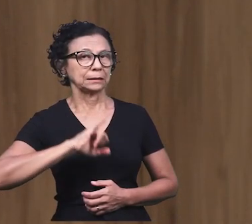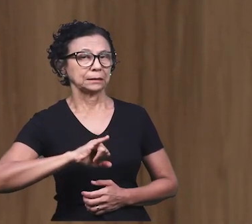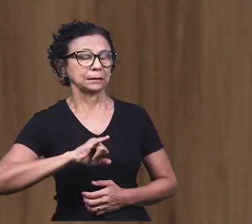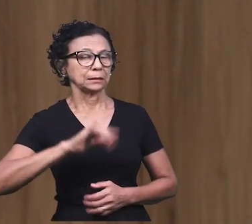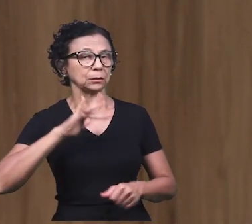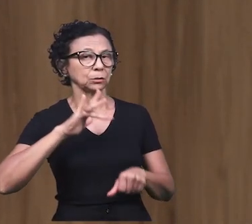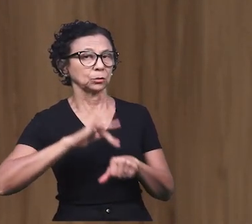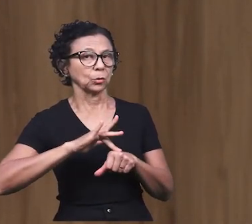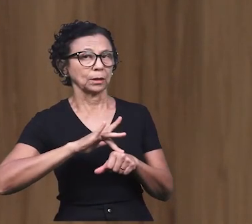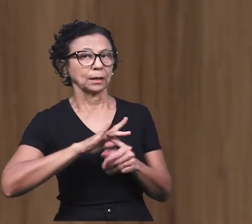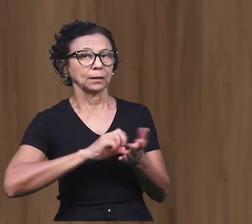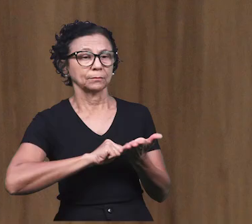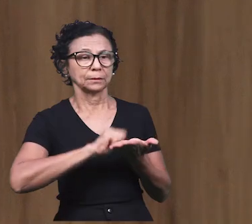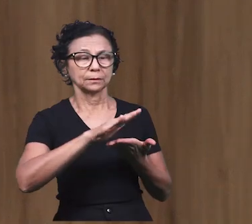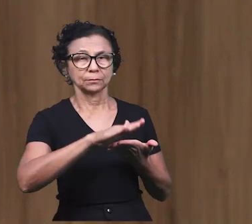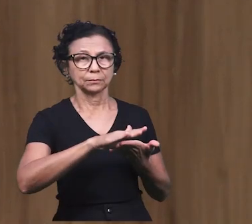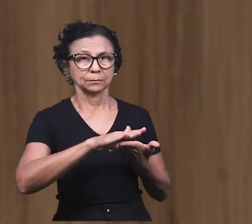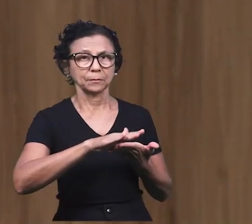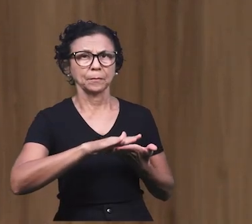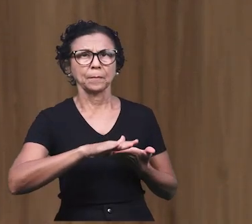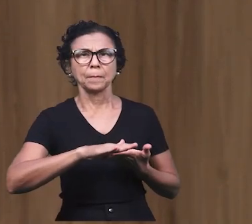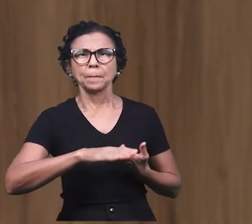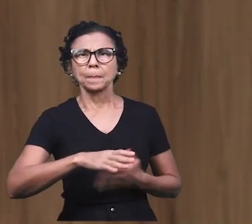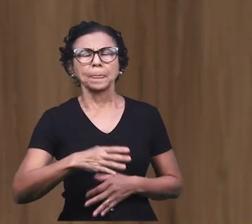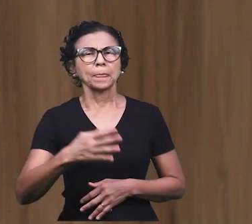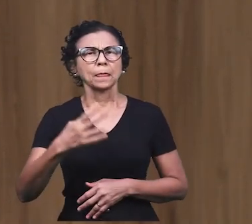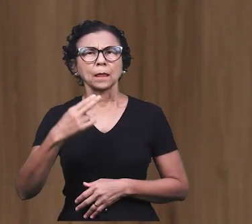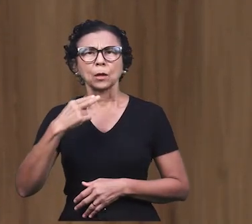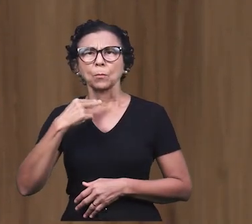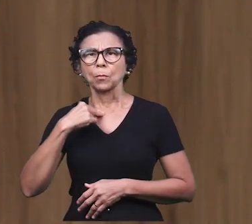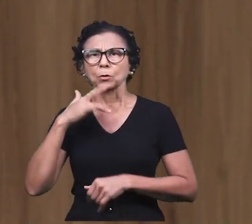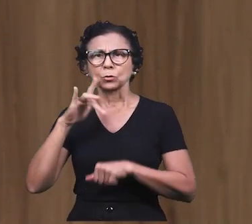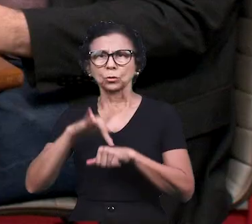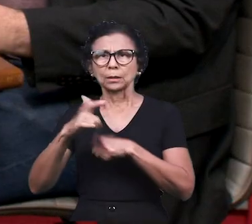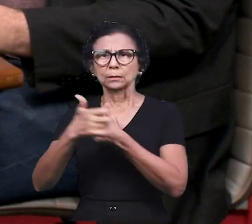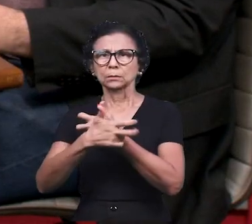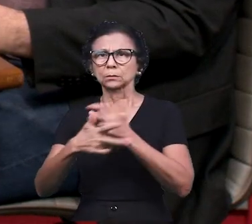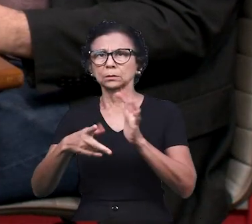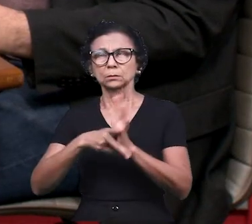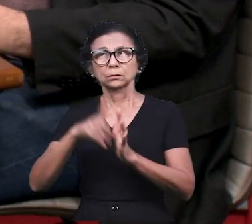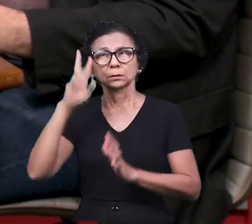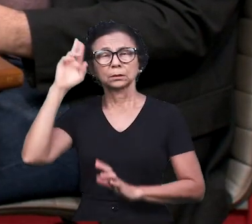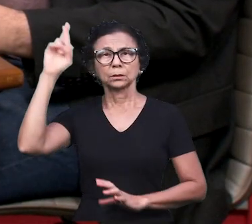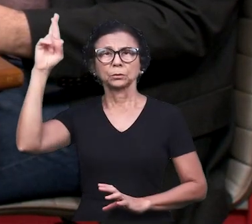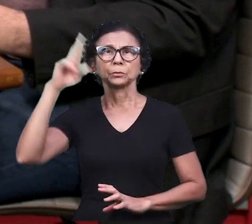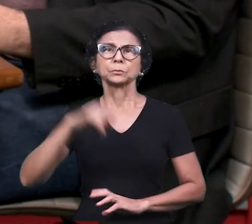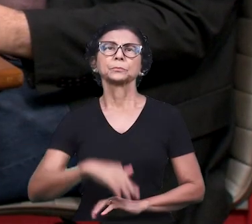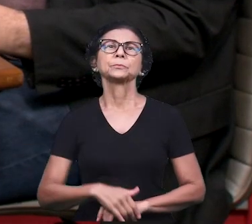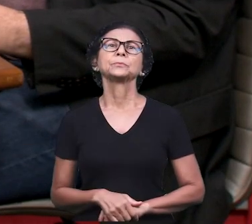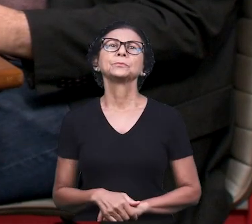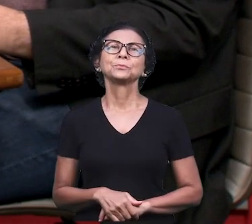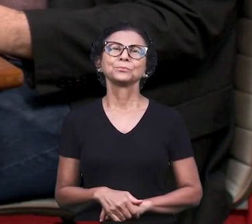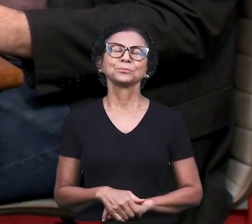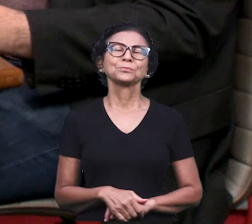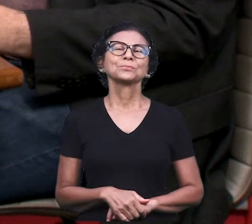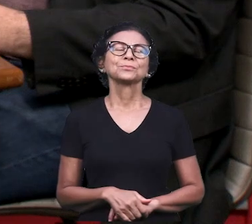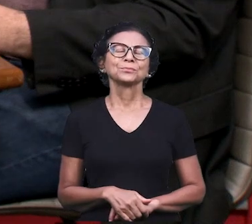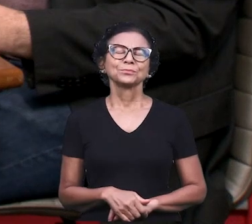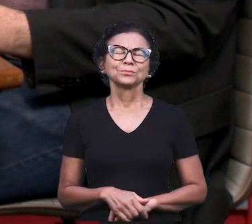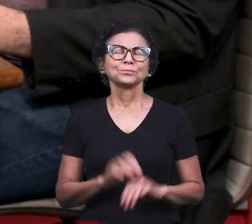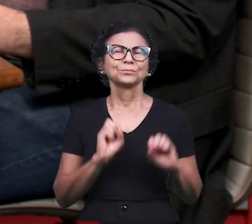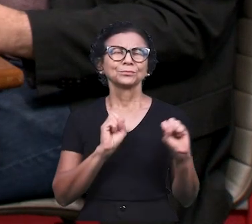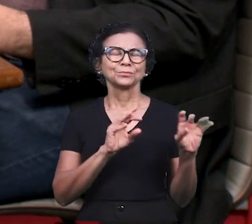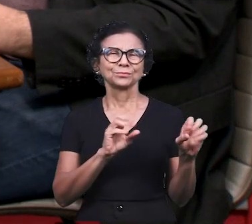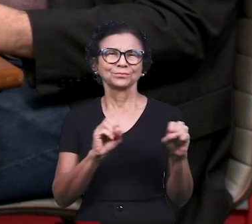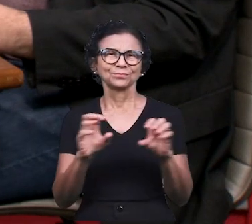Por quê? Não se pode tocar naquilo que é do Senhor. Glória a Deus, né? São muitos